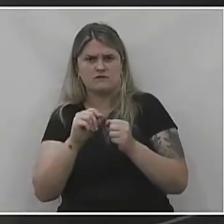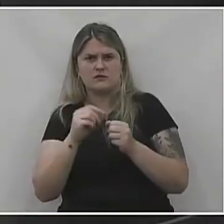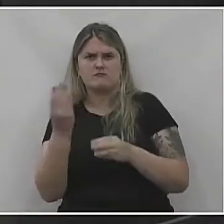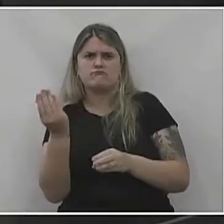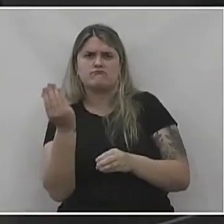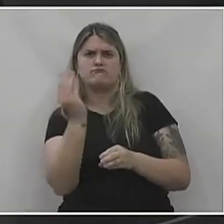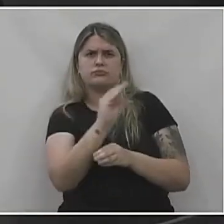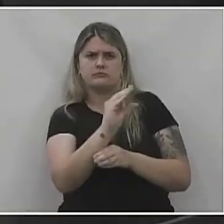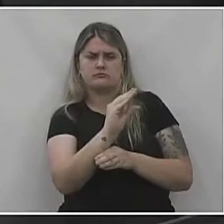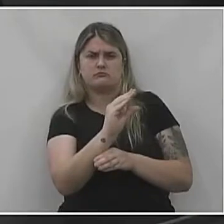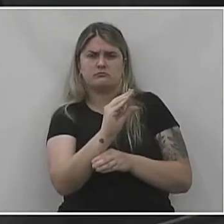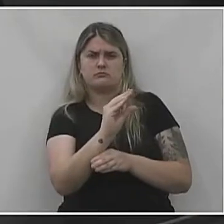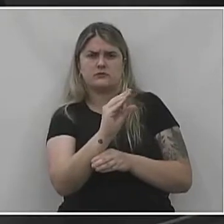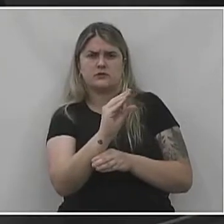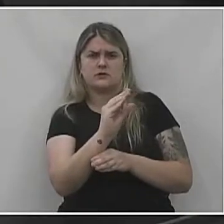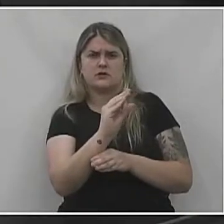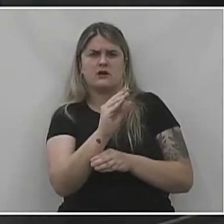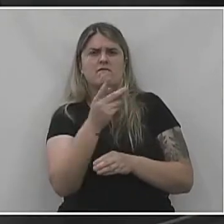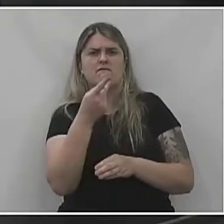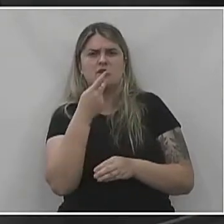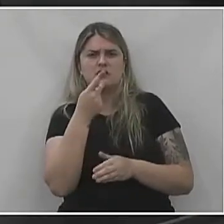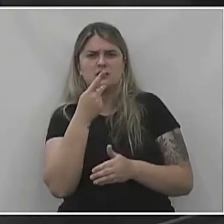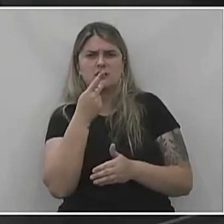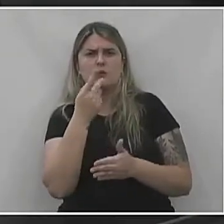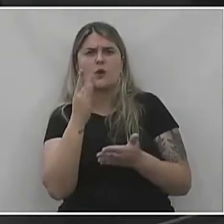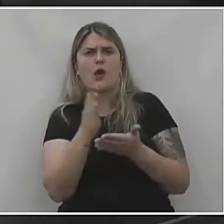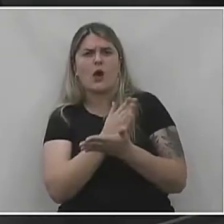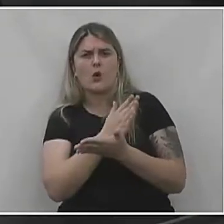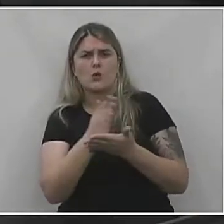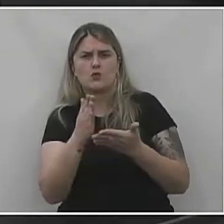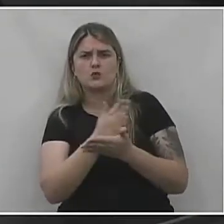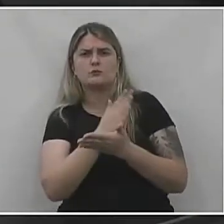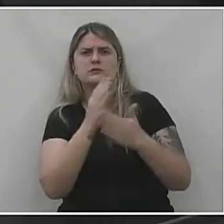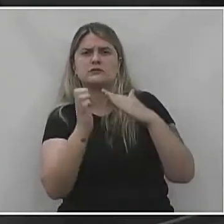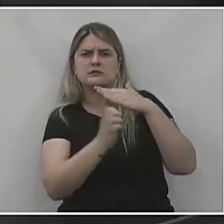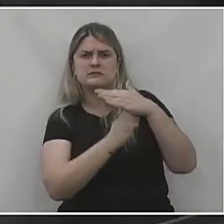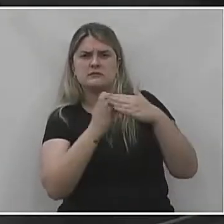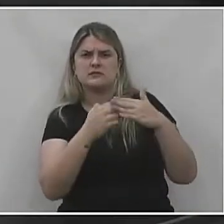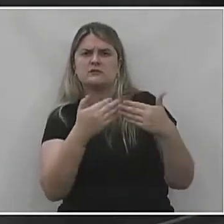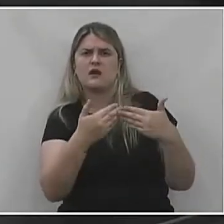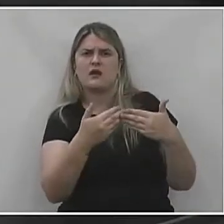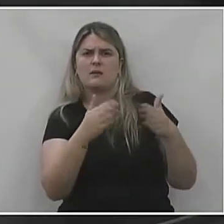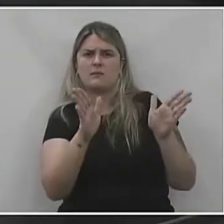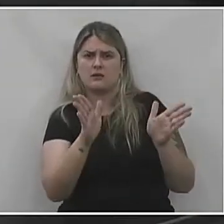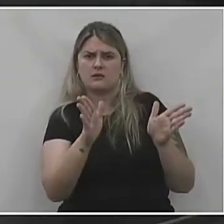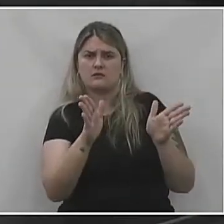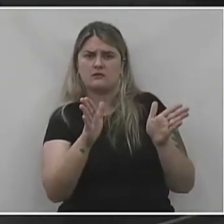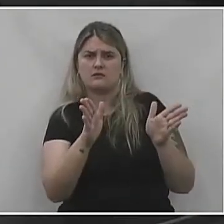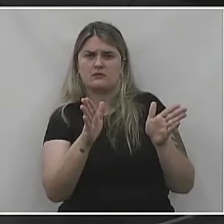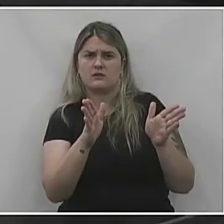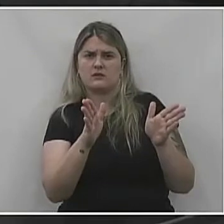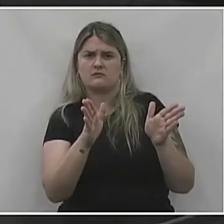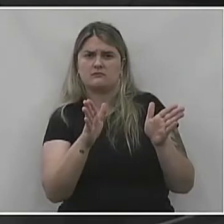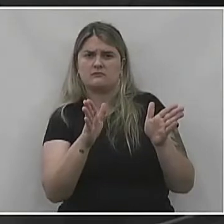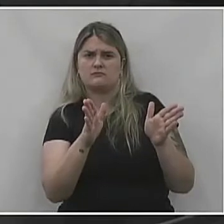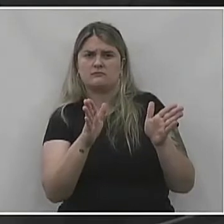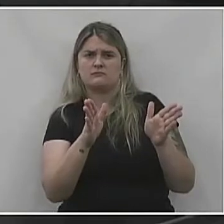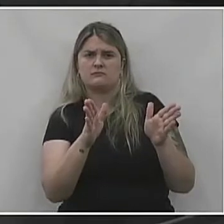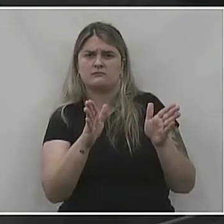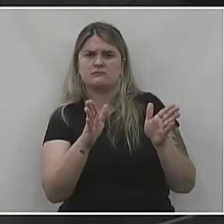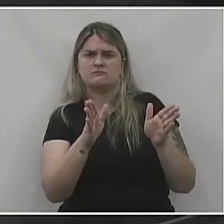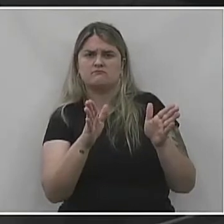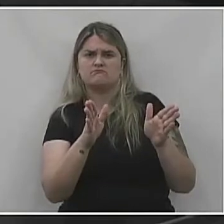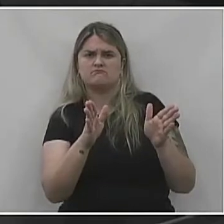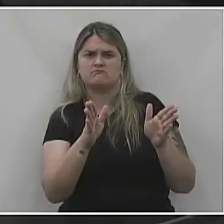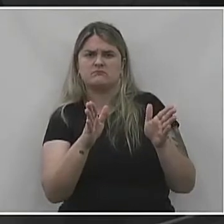a publicação é alegando que alguns mais empresas estavam abertas colocando